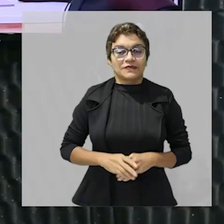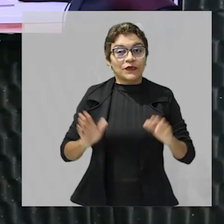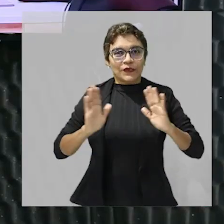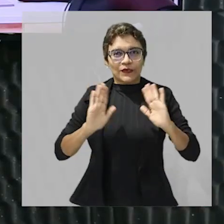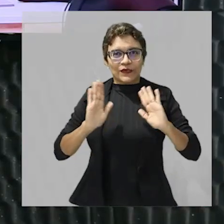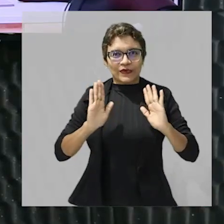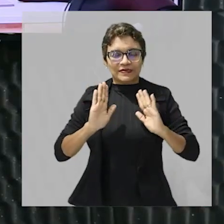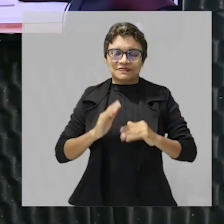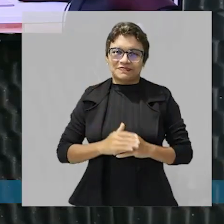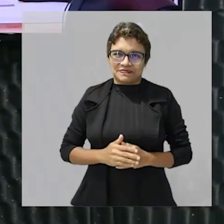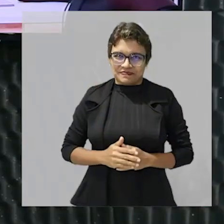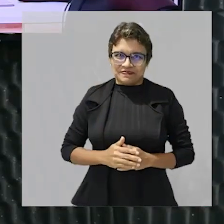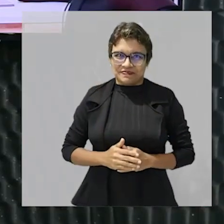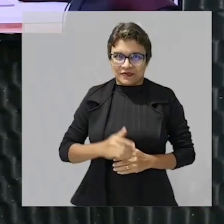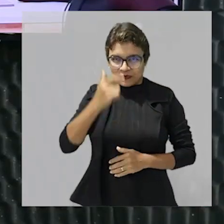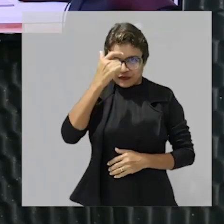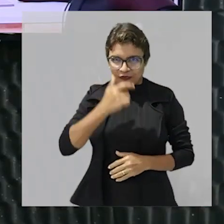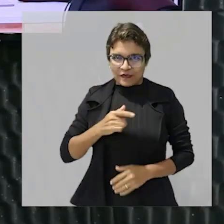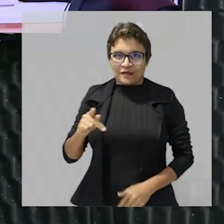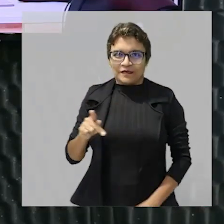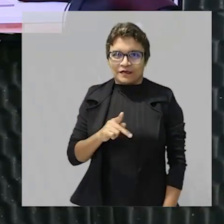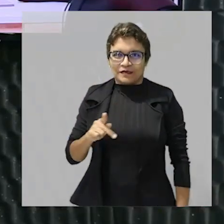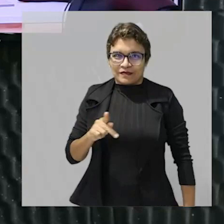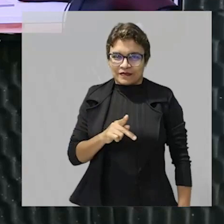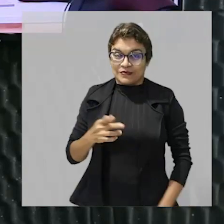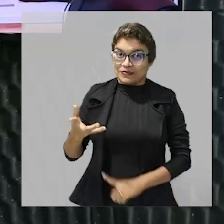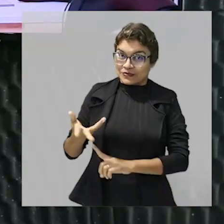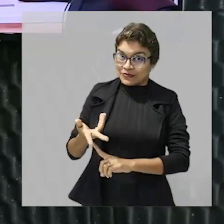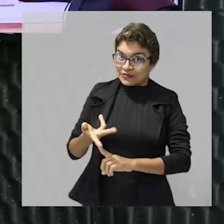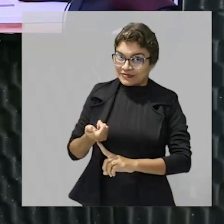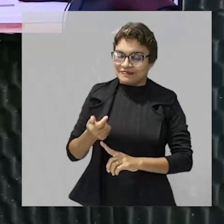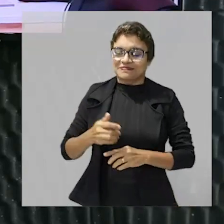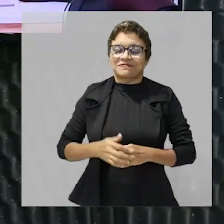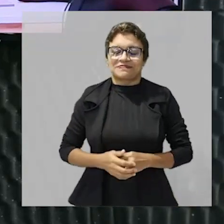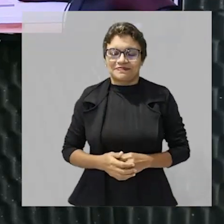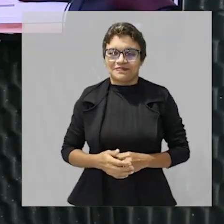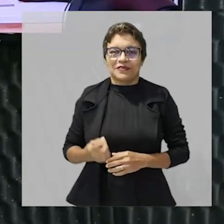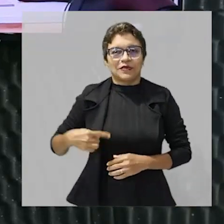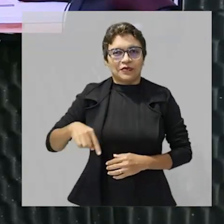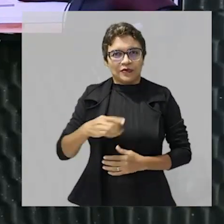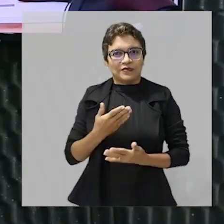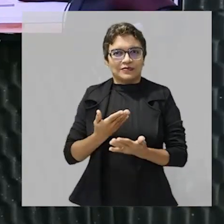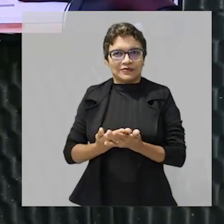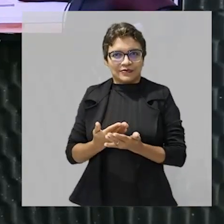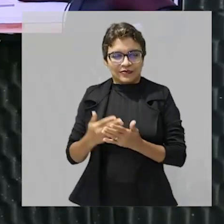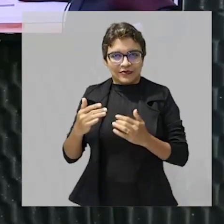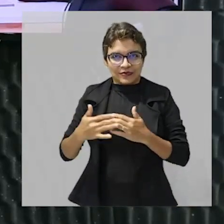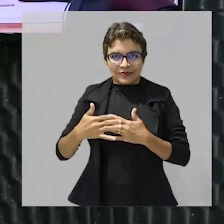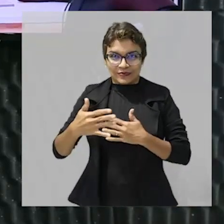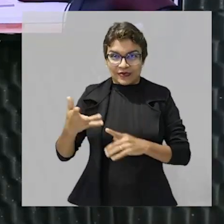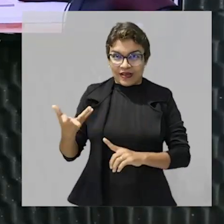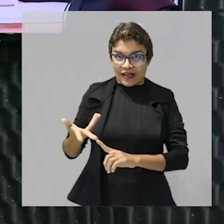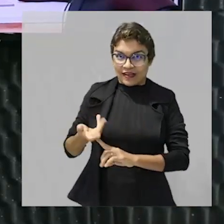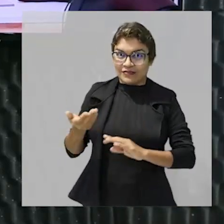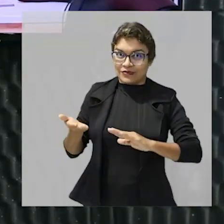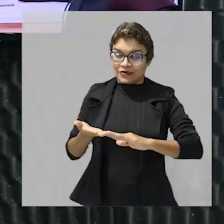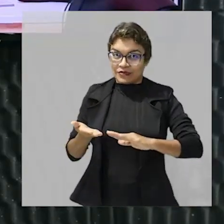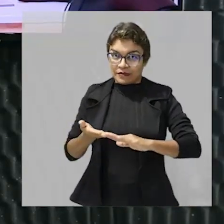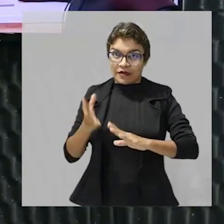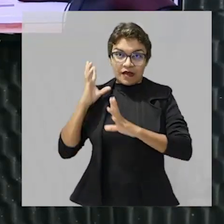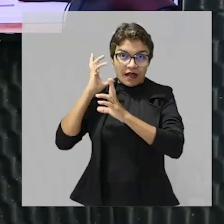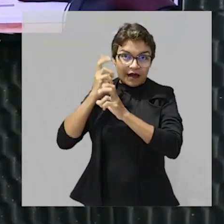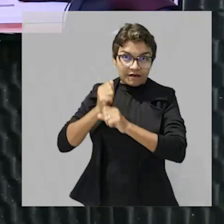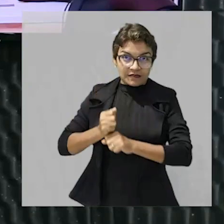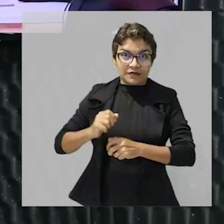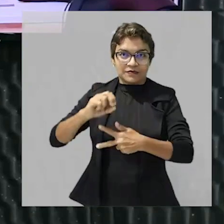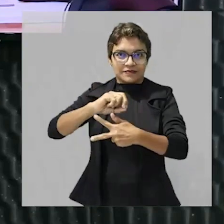Olá, gente. Professor Marcos Domingues, professor de arte, e nós vamos continuar a falar sobre arte contemporânea como revisão do Enem